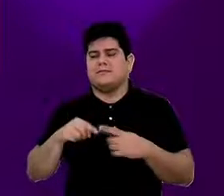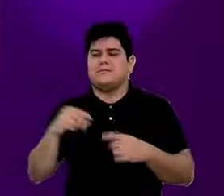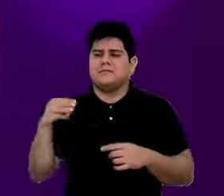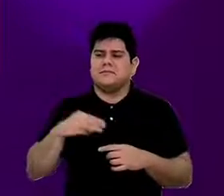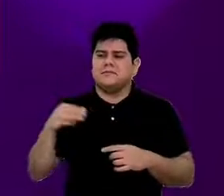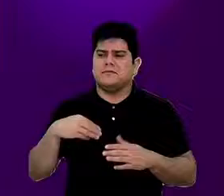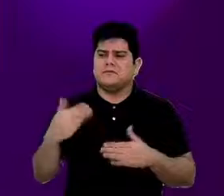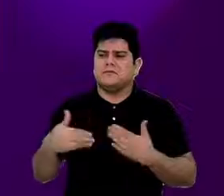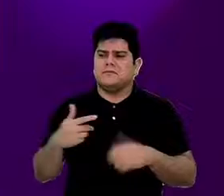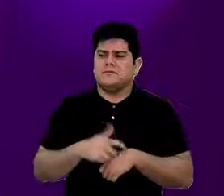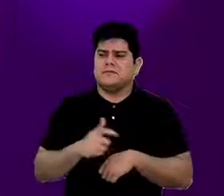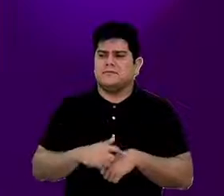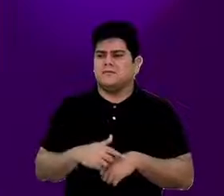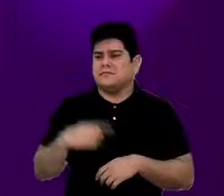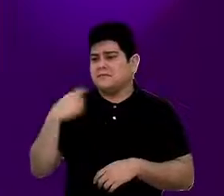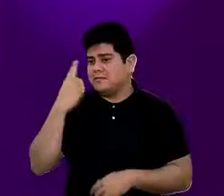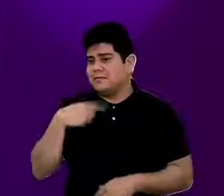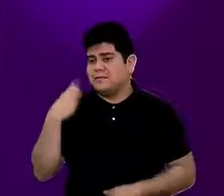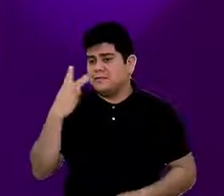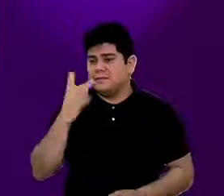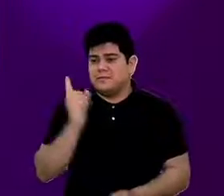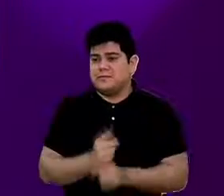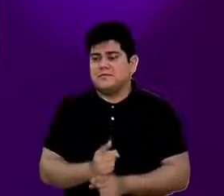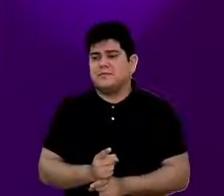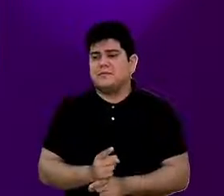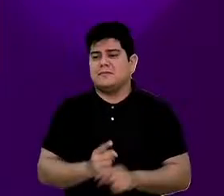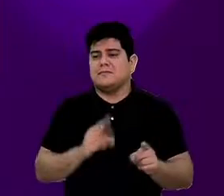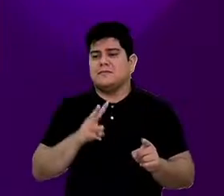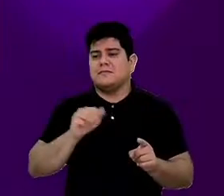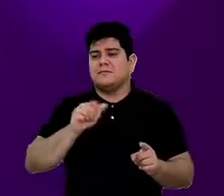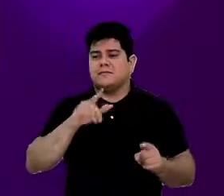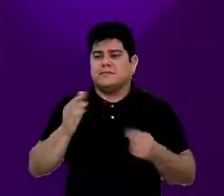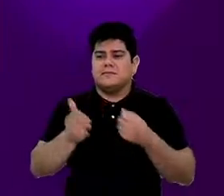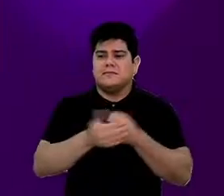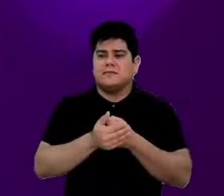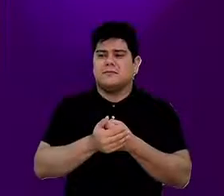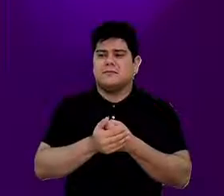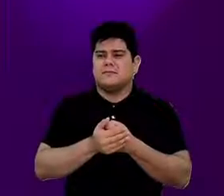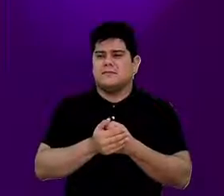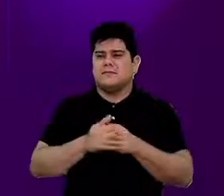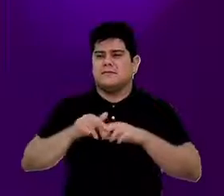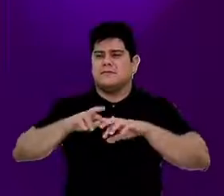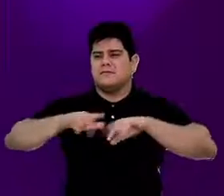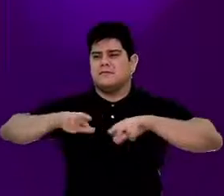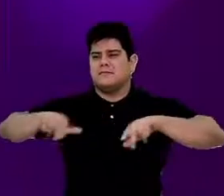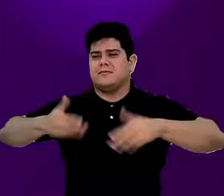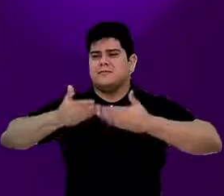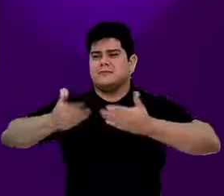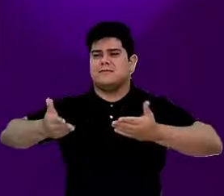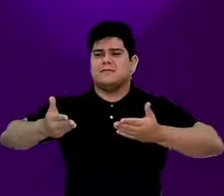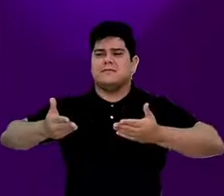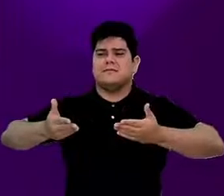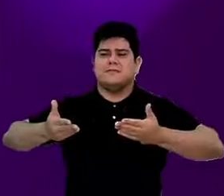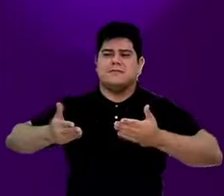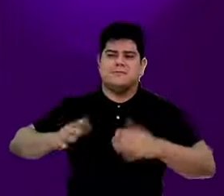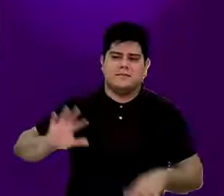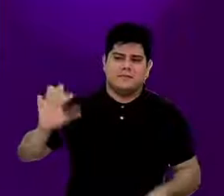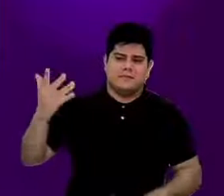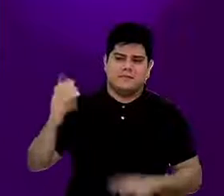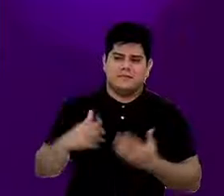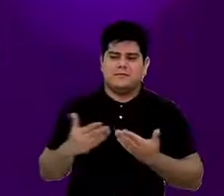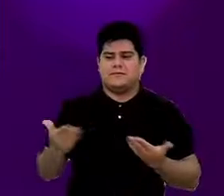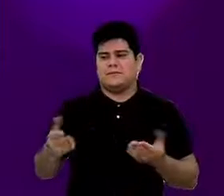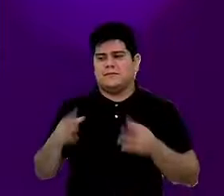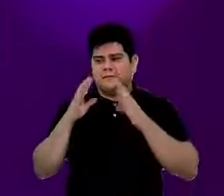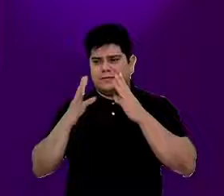minutos, às vezes até horas, a gente encontrava o óleo escondido entre diversos fatores que distraíam a